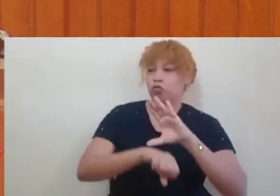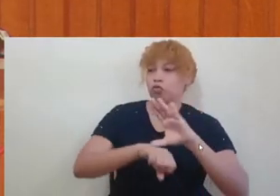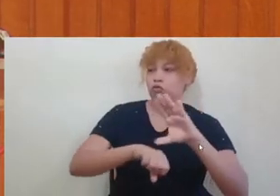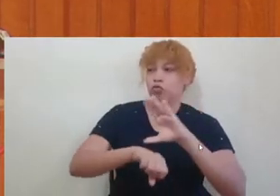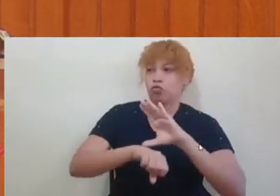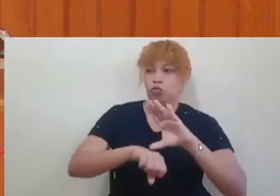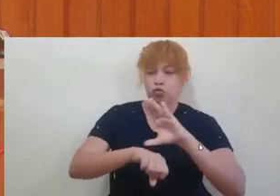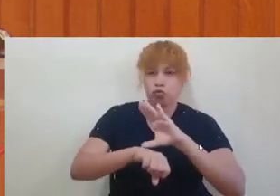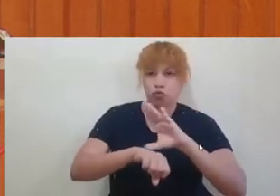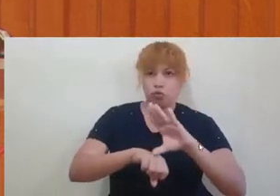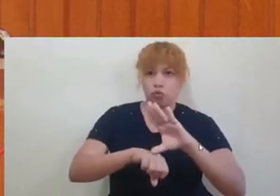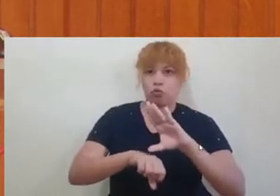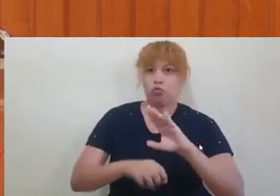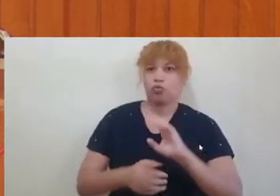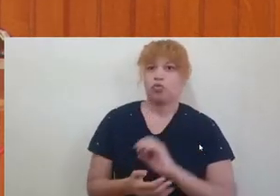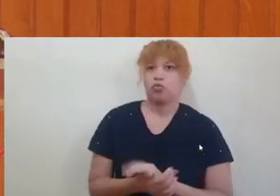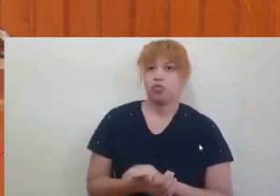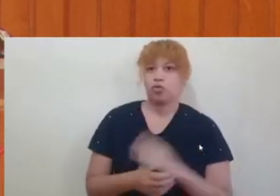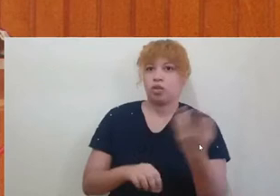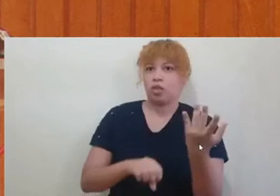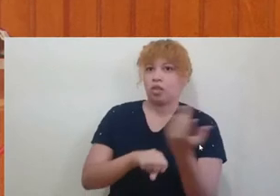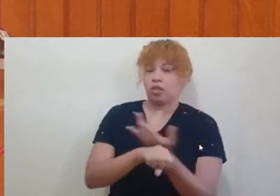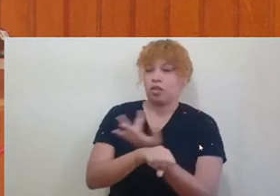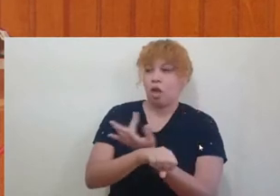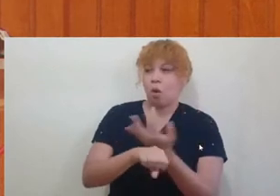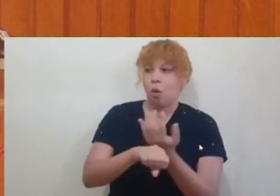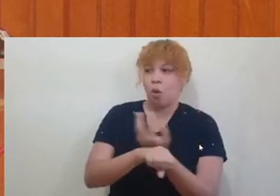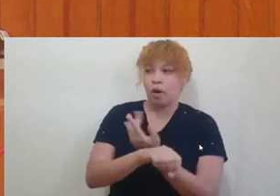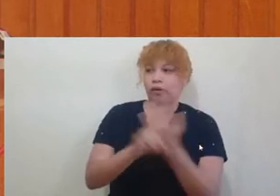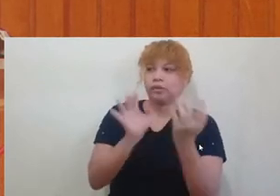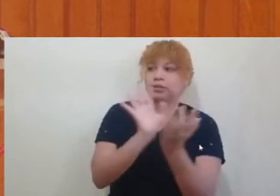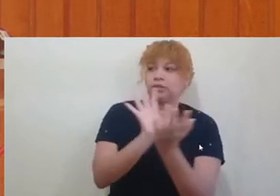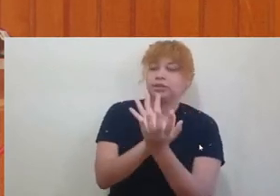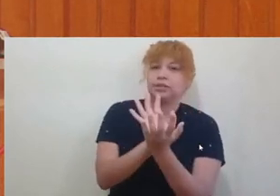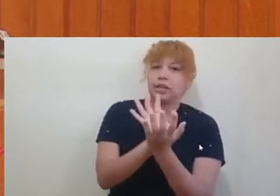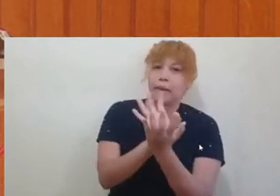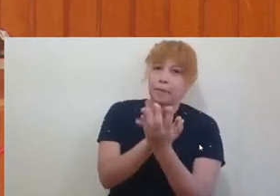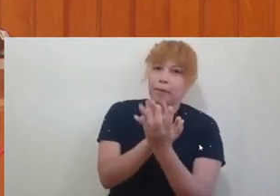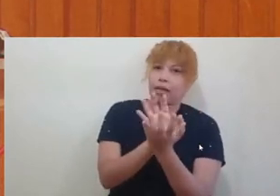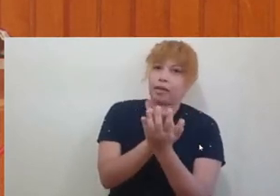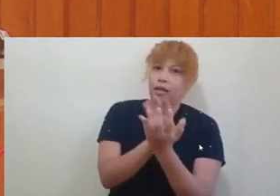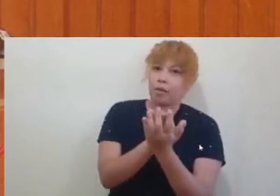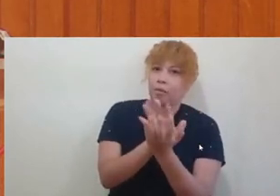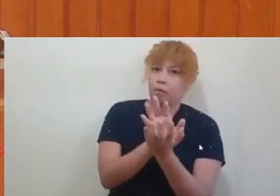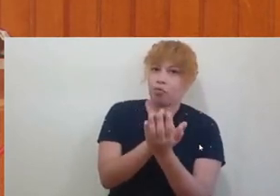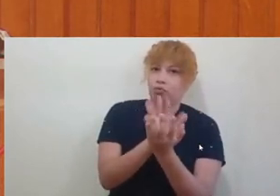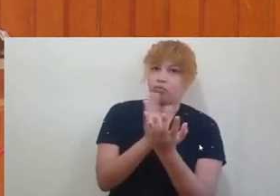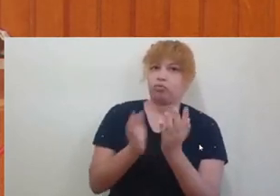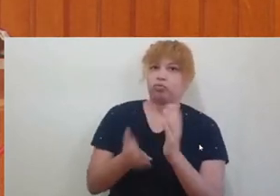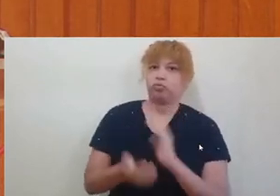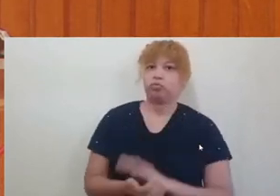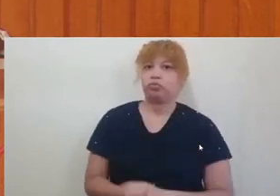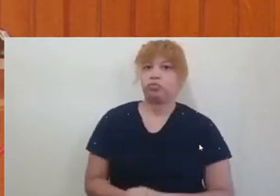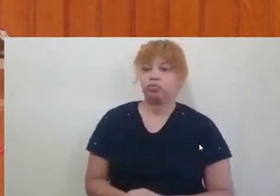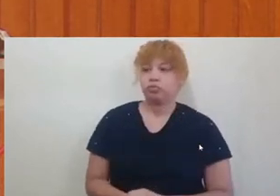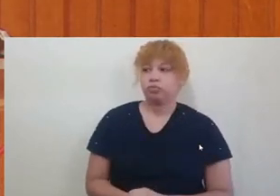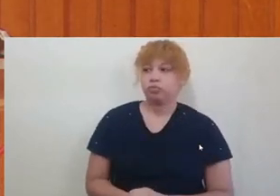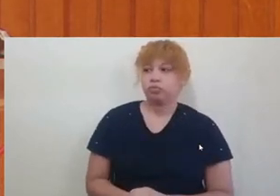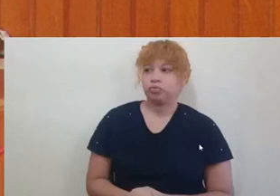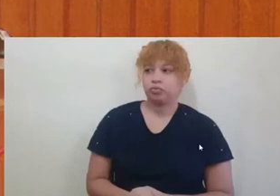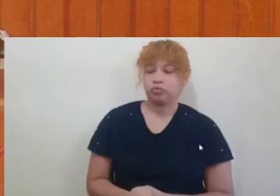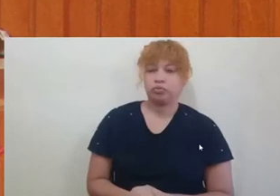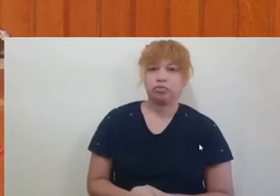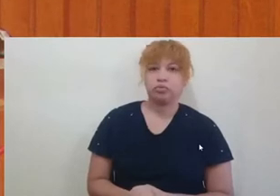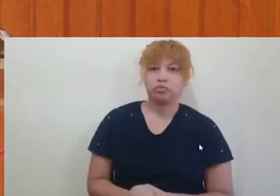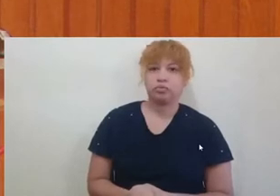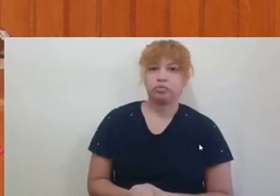Distância, Agronomia Sede, Agronomia UAST, Ciência da Computação,